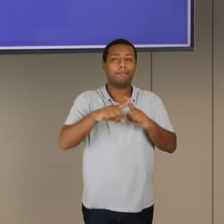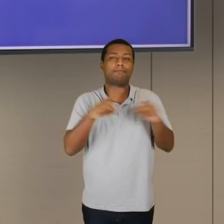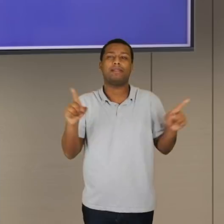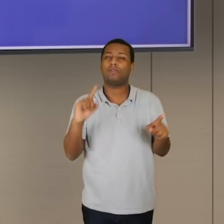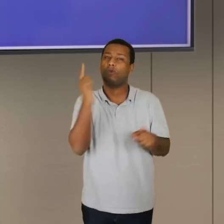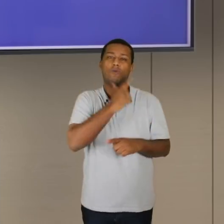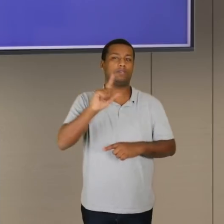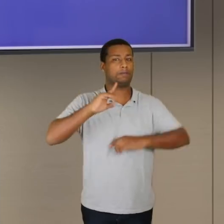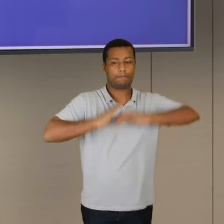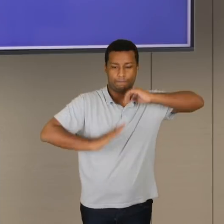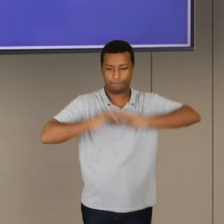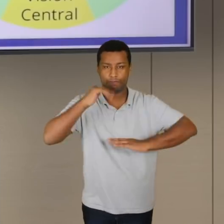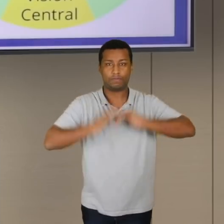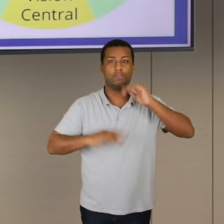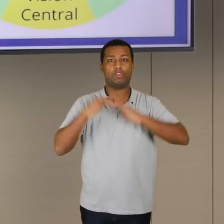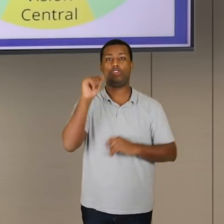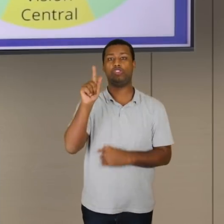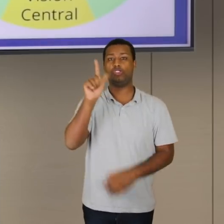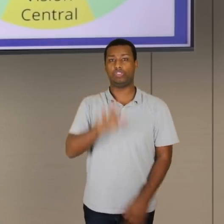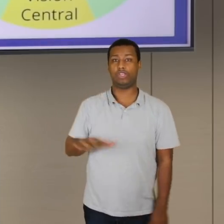ter uma certa autonomia.